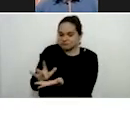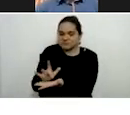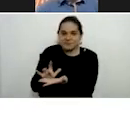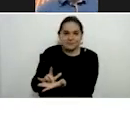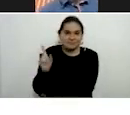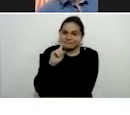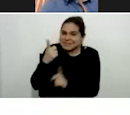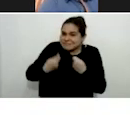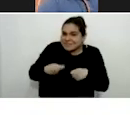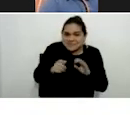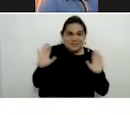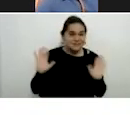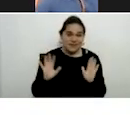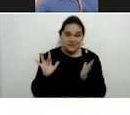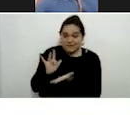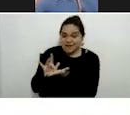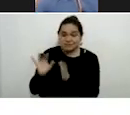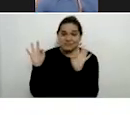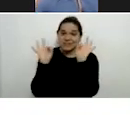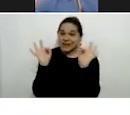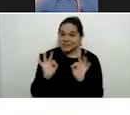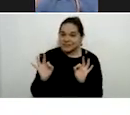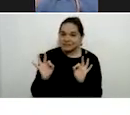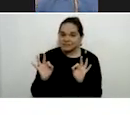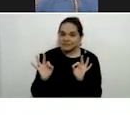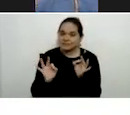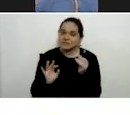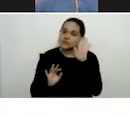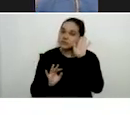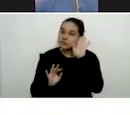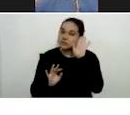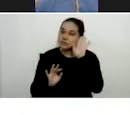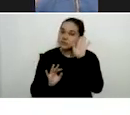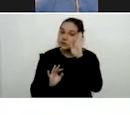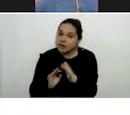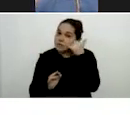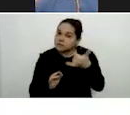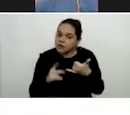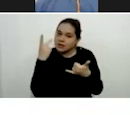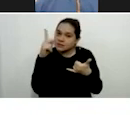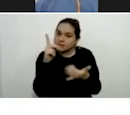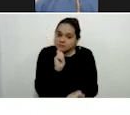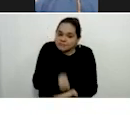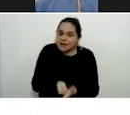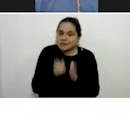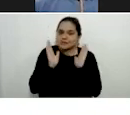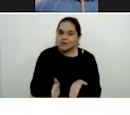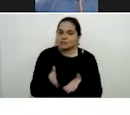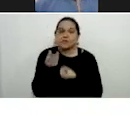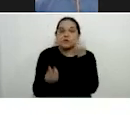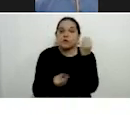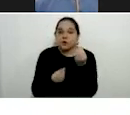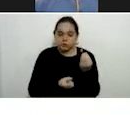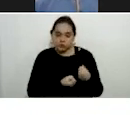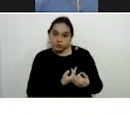E, além de tudo, tem essa praticidade de estar ali na mão. Então, o SMC Pay, então o associado vai colocar o número do celular,